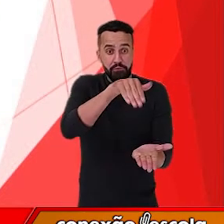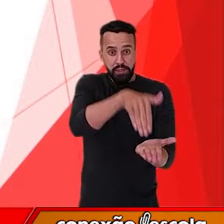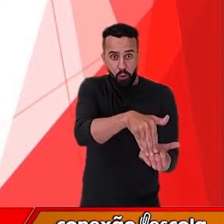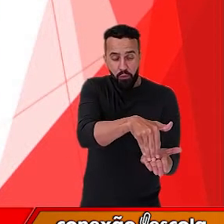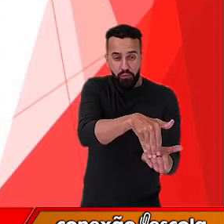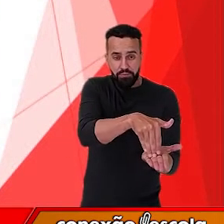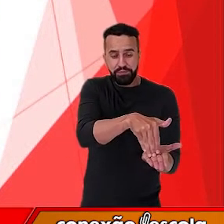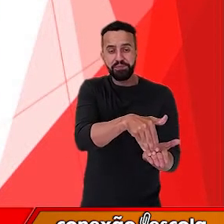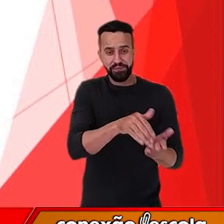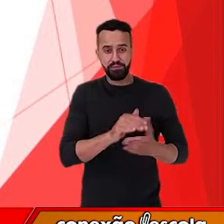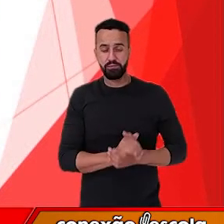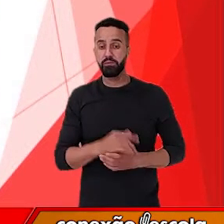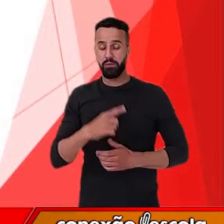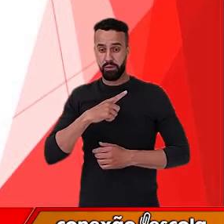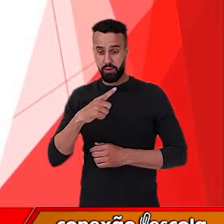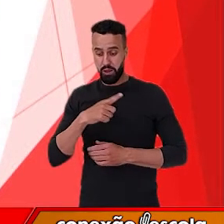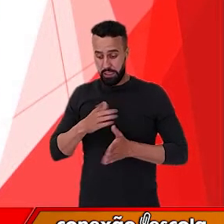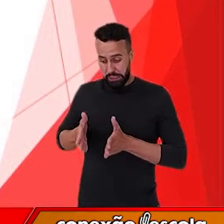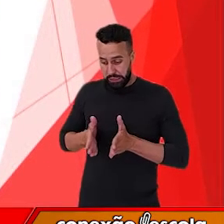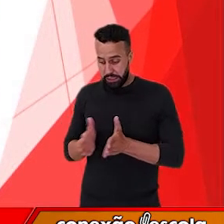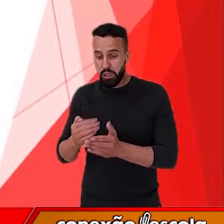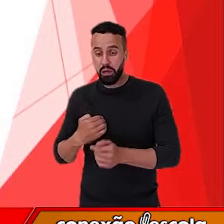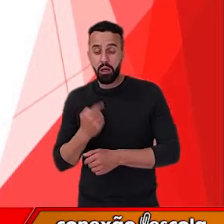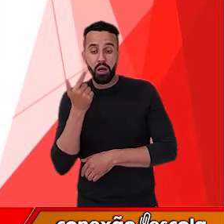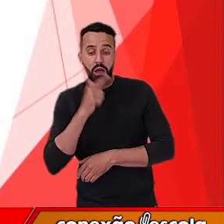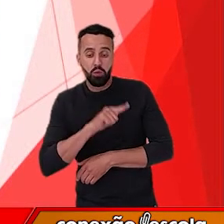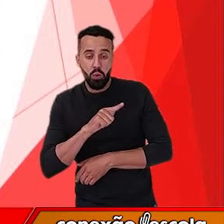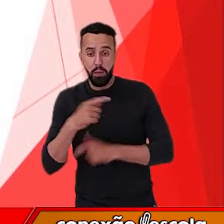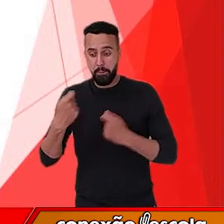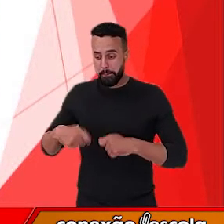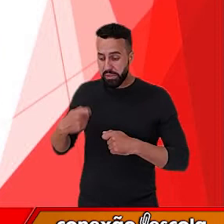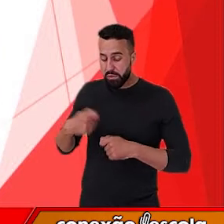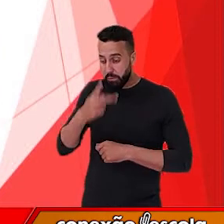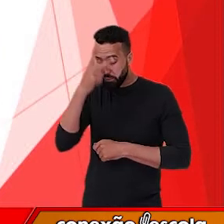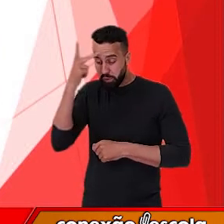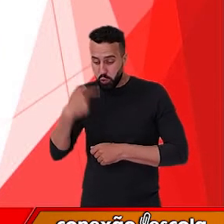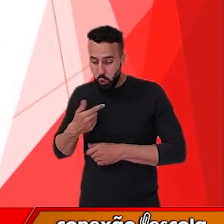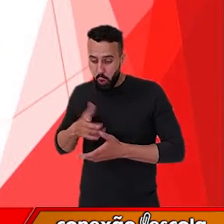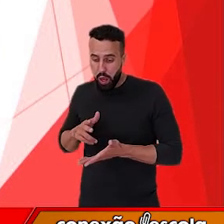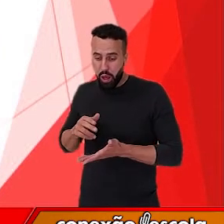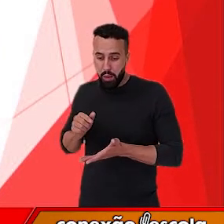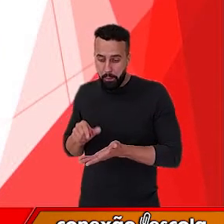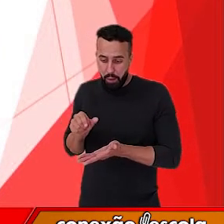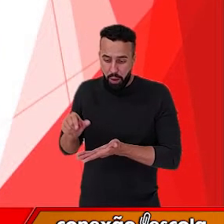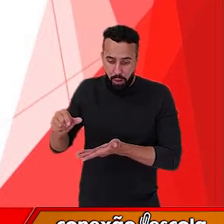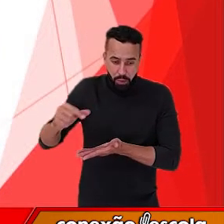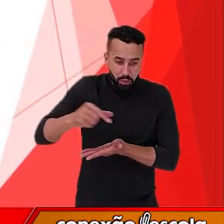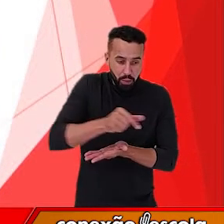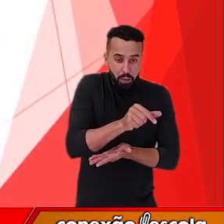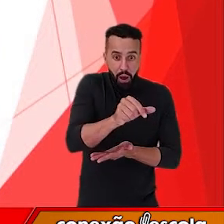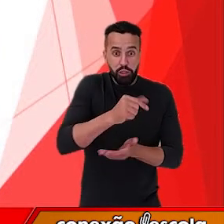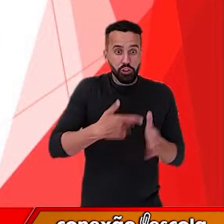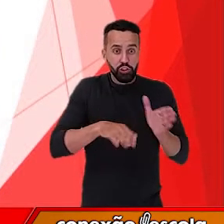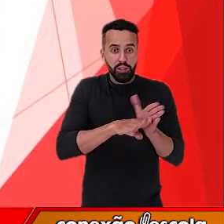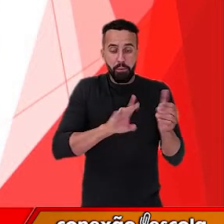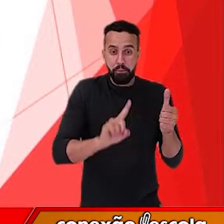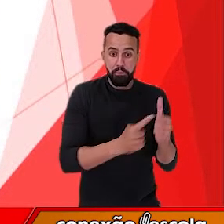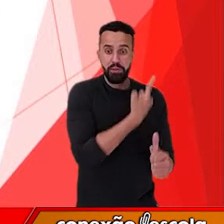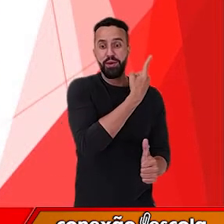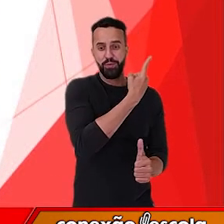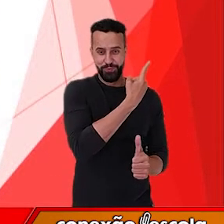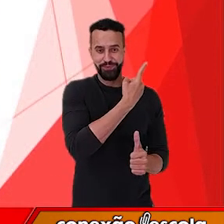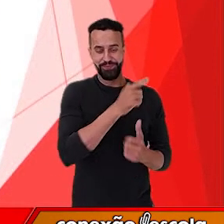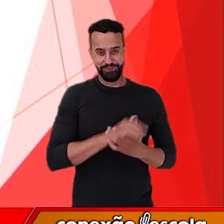jogo de trilha define o seu ganhador como quem chega no final do caminho primeiro. A palavra trilha